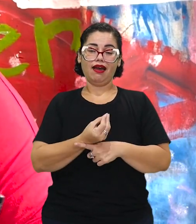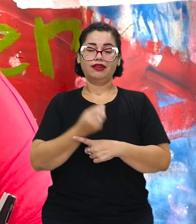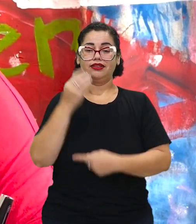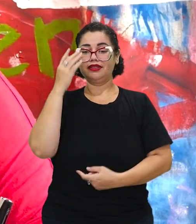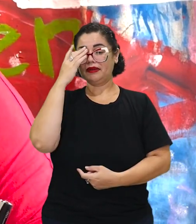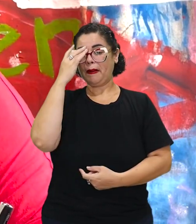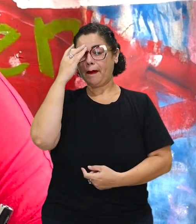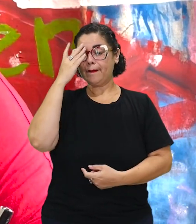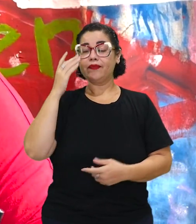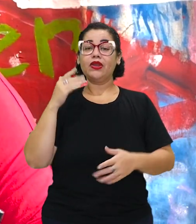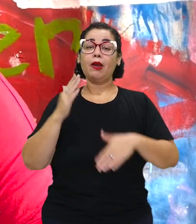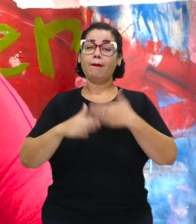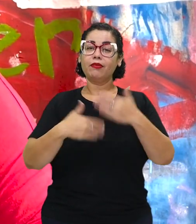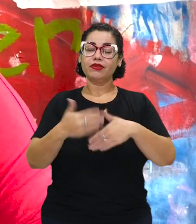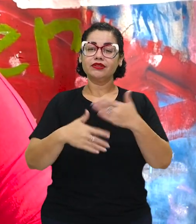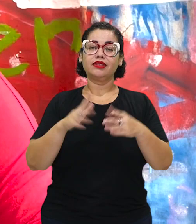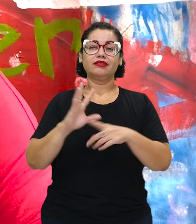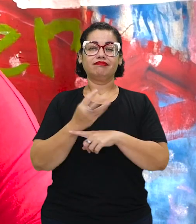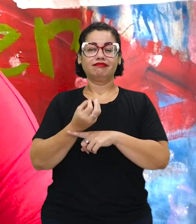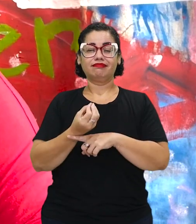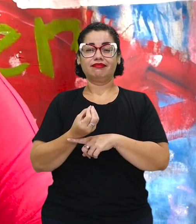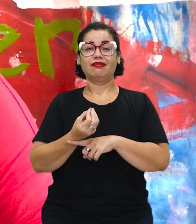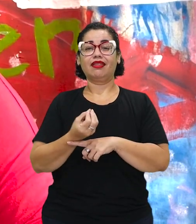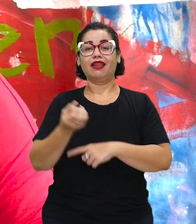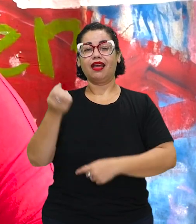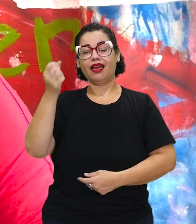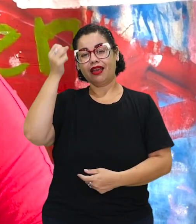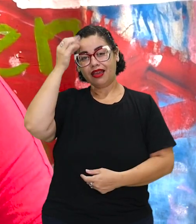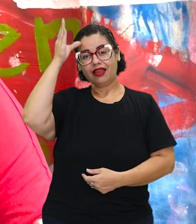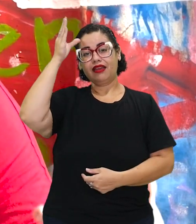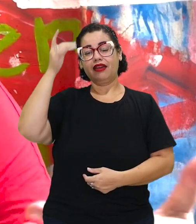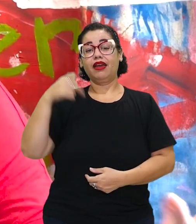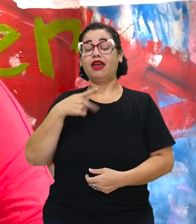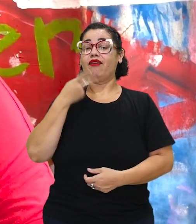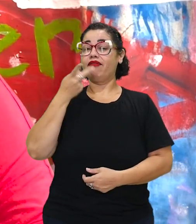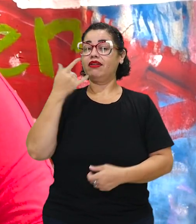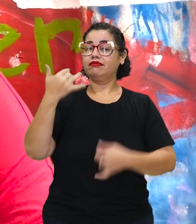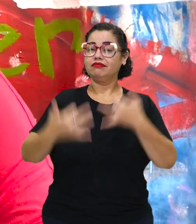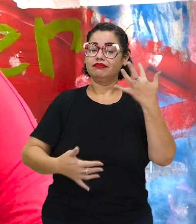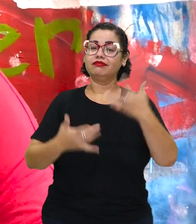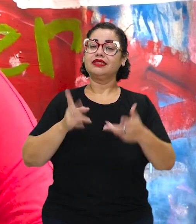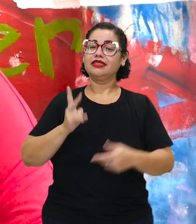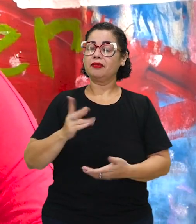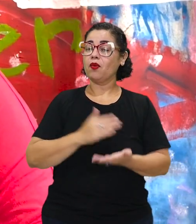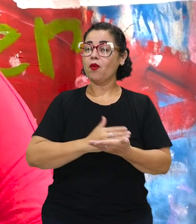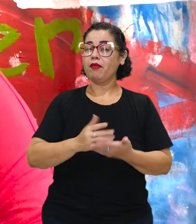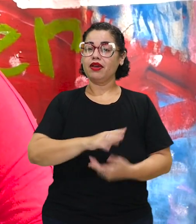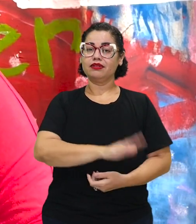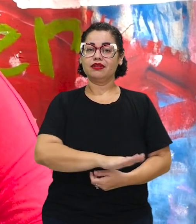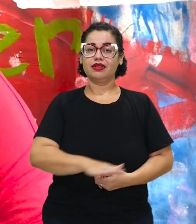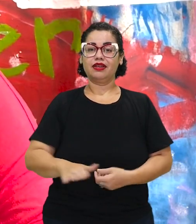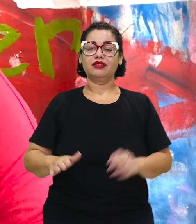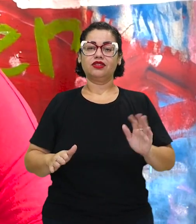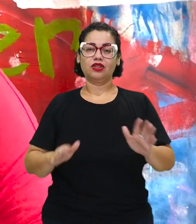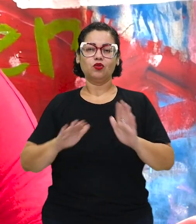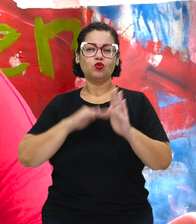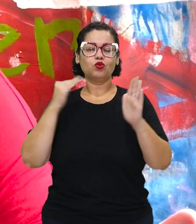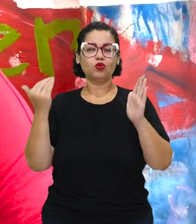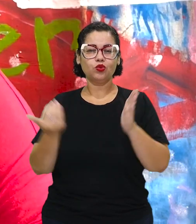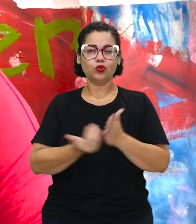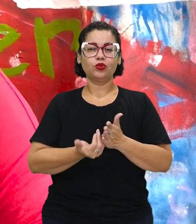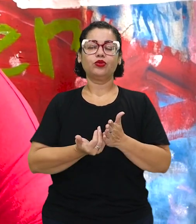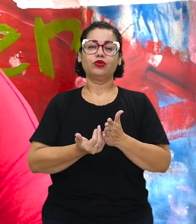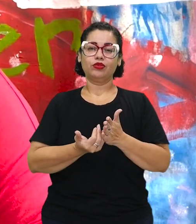arte. Aí, sobre o processo criativo, eu vou falando sempre desde que eles são crianças.